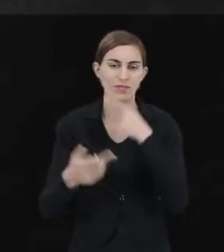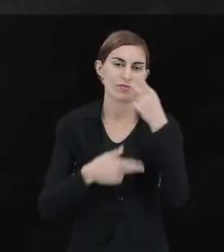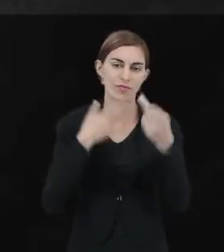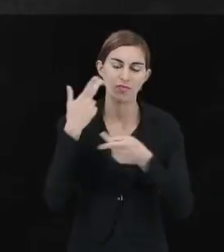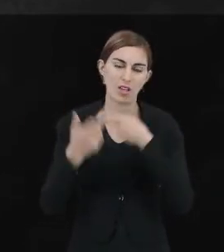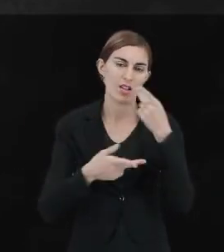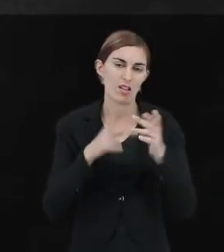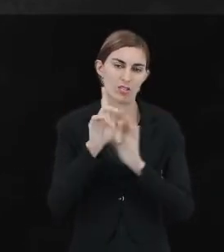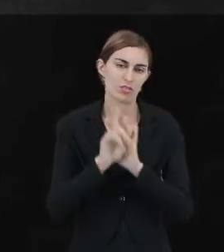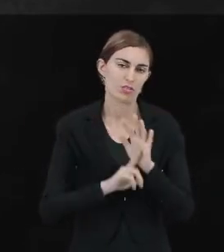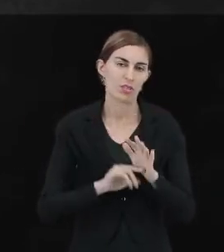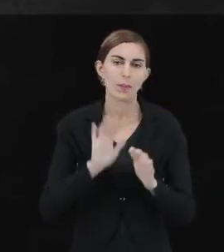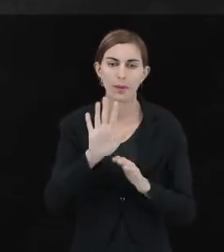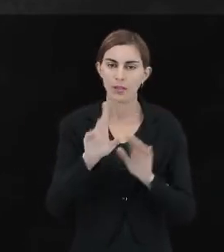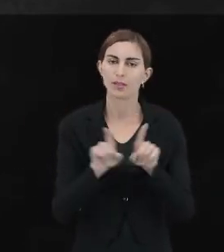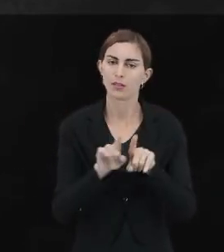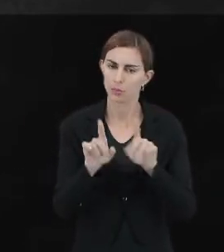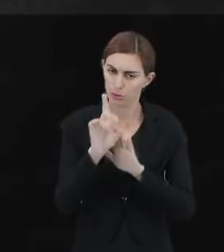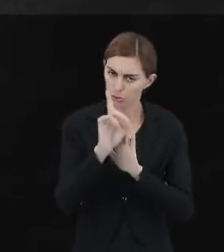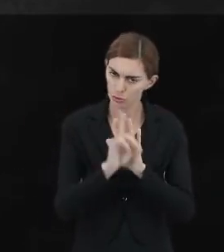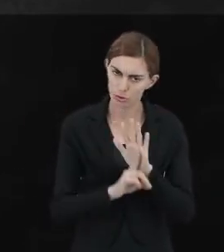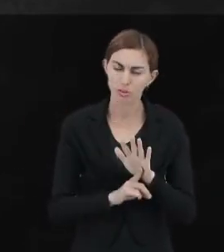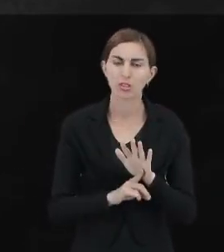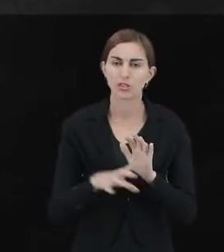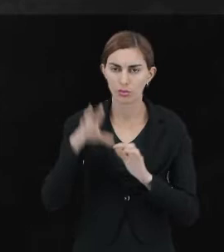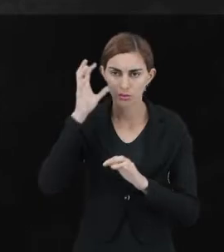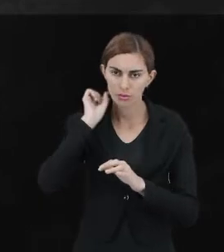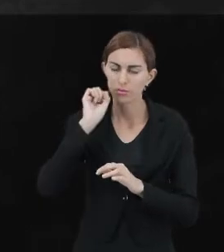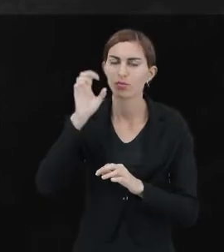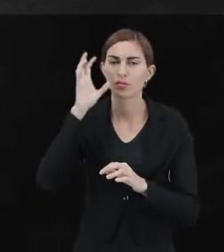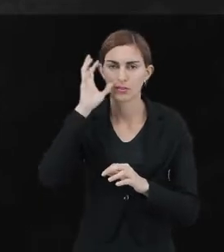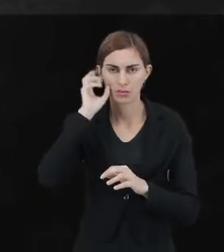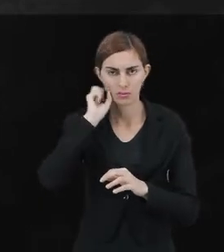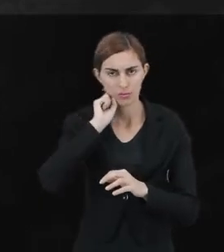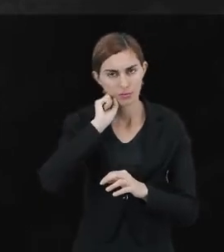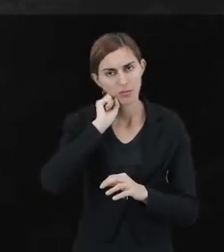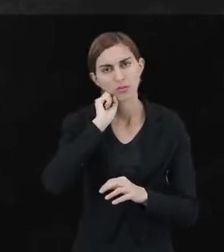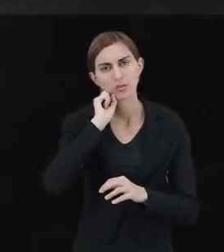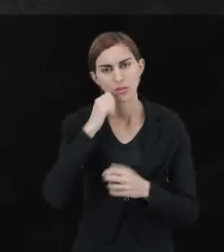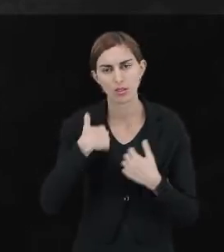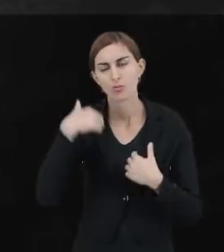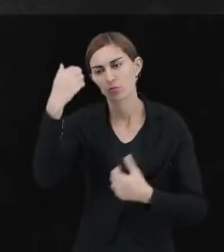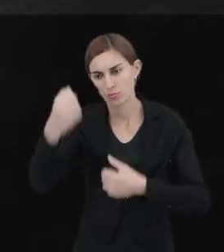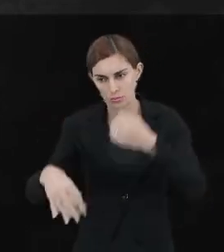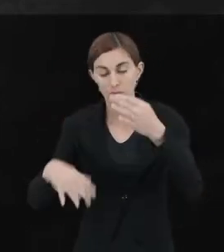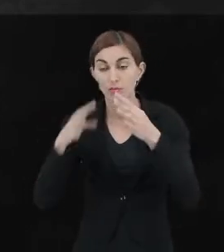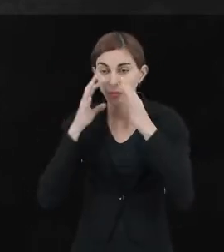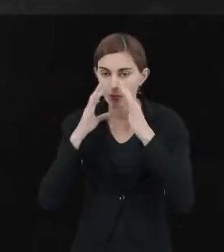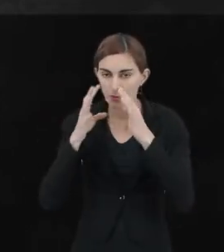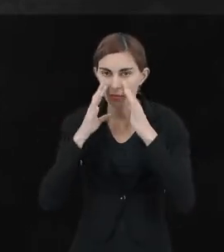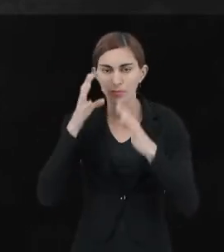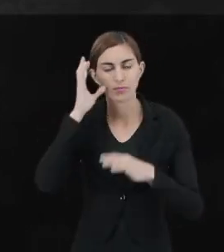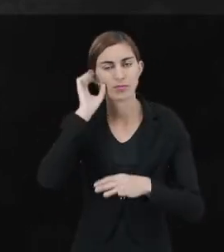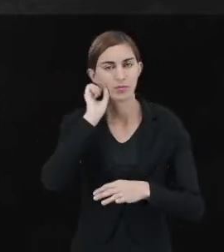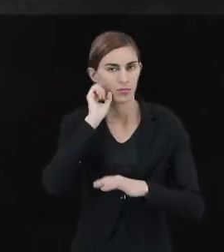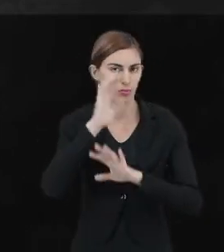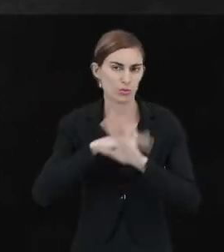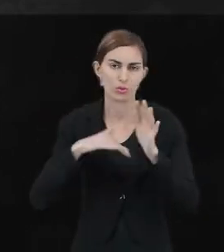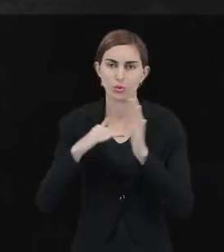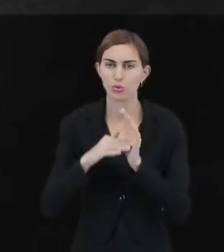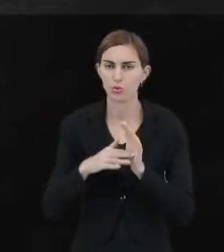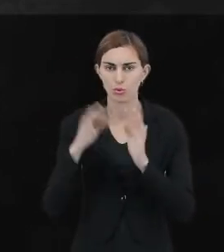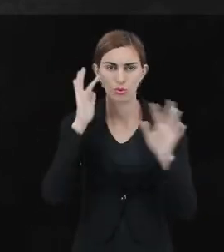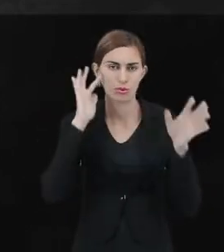mas devem ter também o direito de serem ouvidos. O que é comum a todas as teorias do currículo,